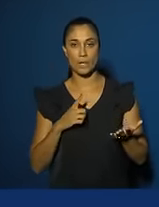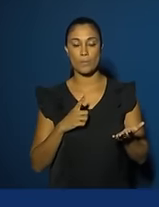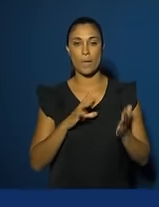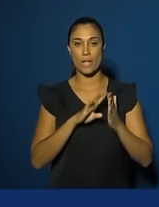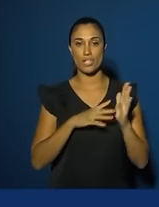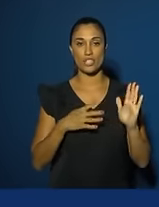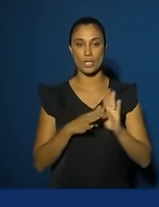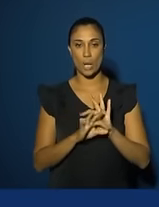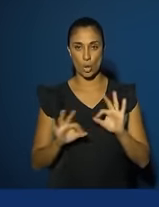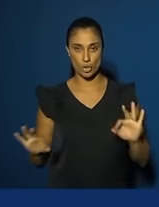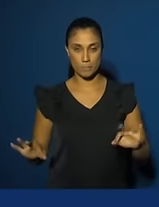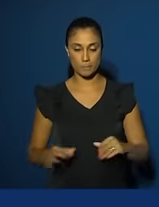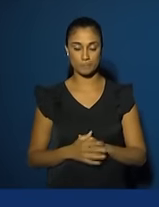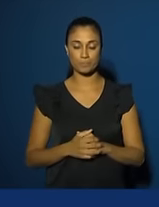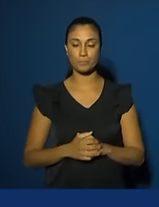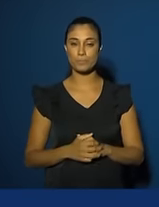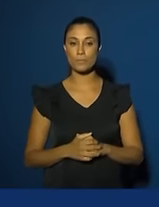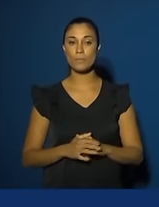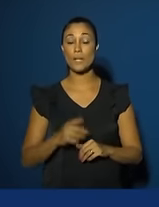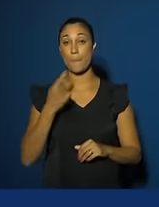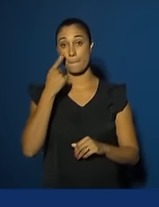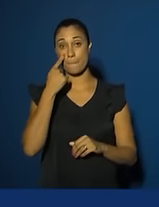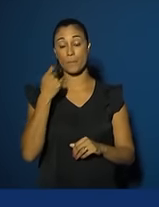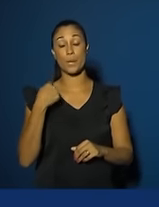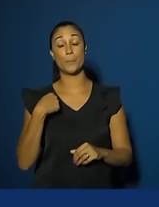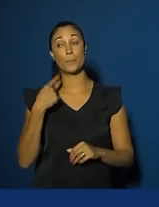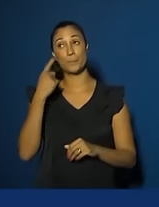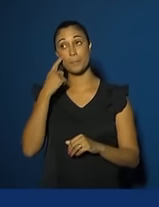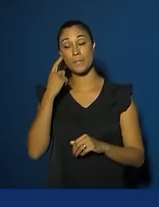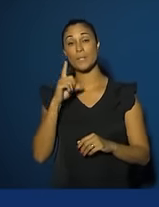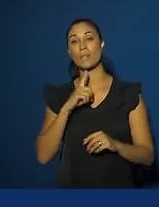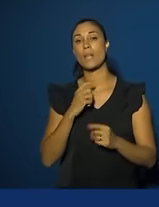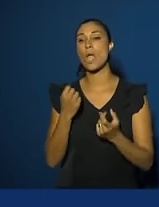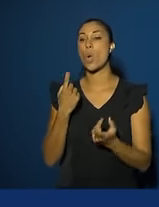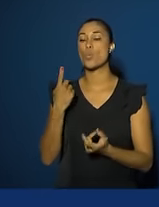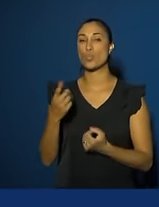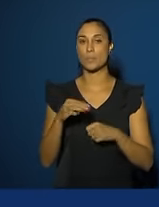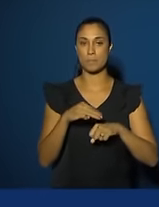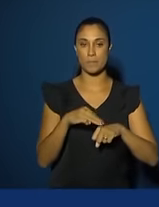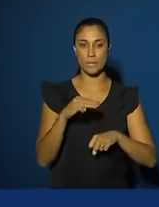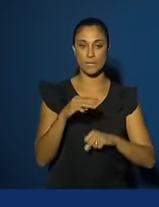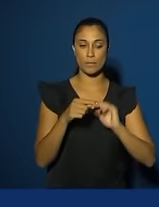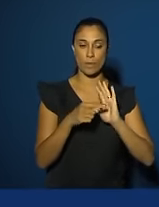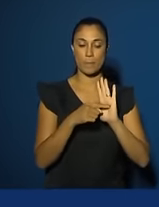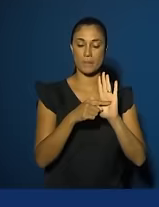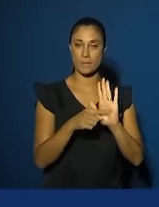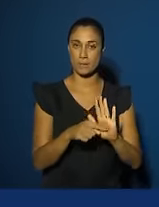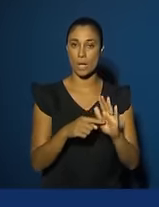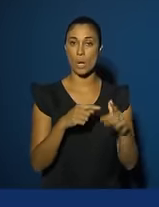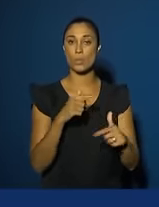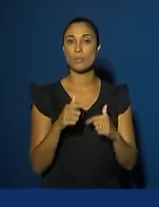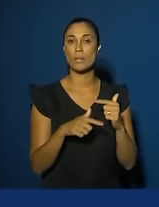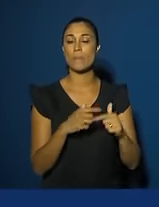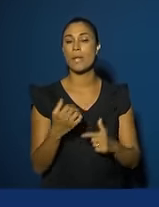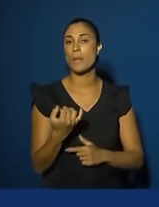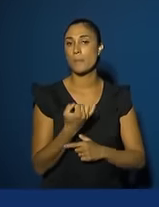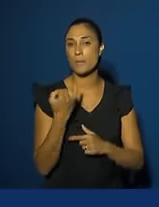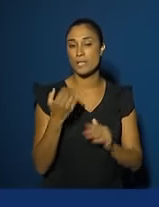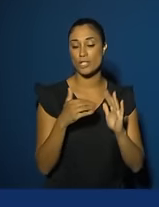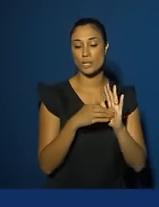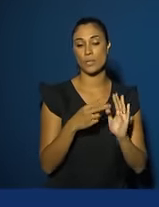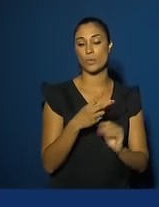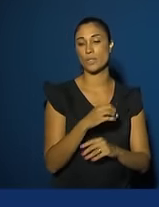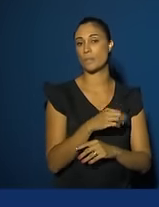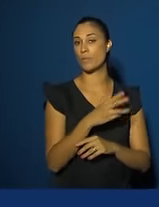isso olha eu eu penso que nós temos alguns ministros que vão apresentar um trabalho importante até